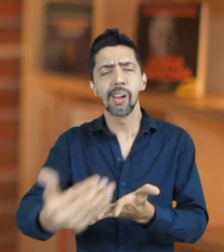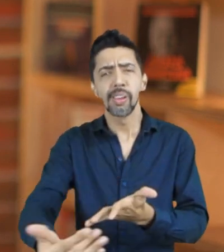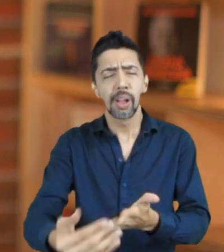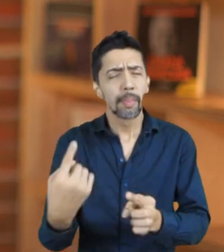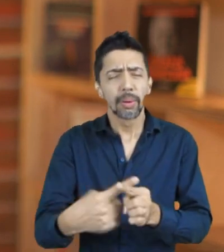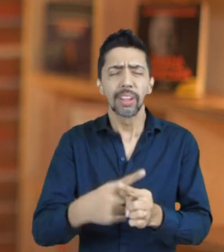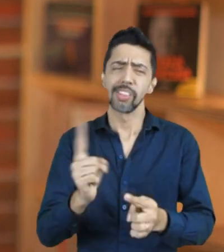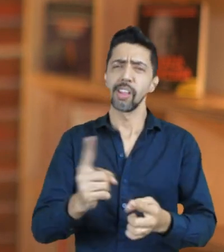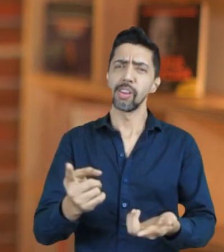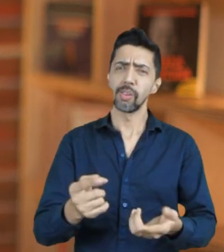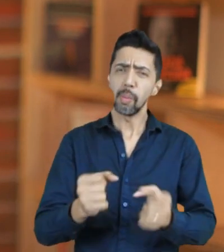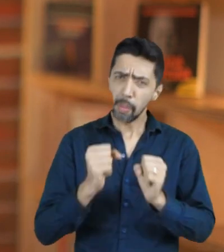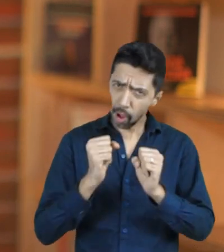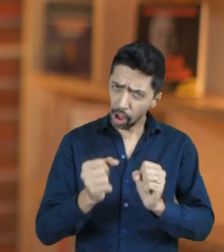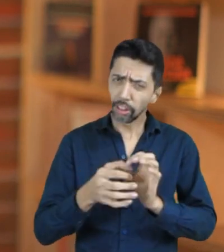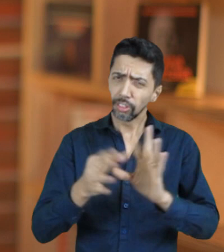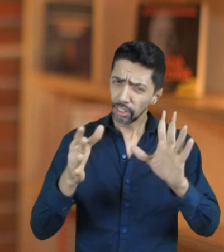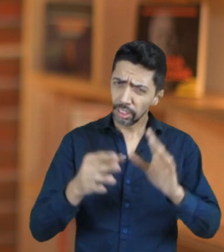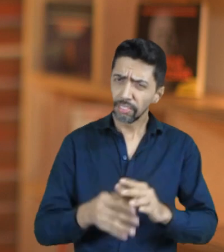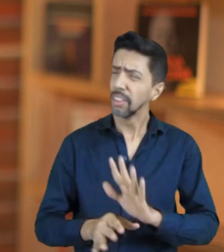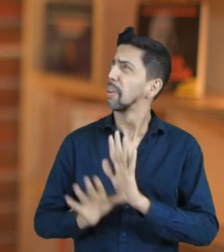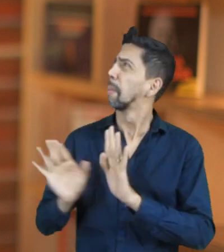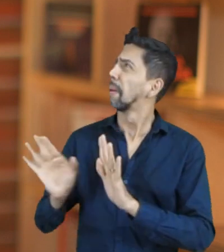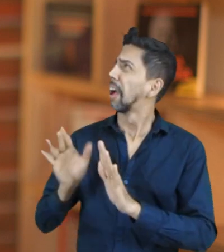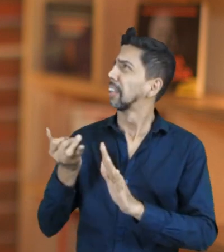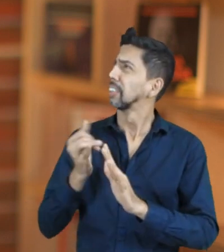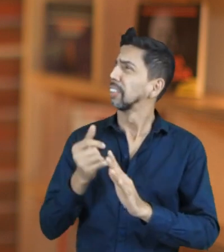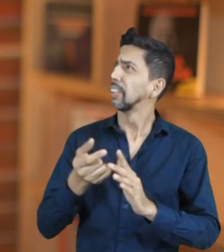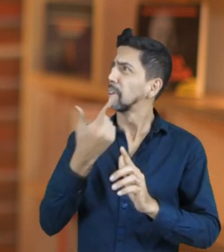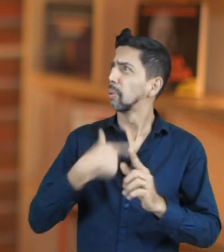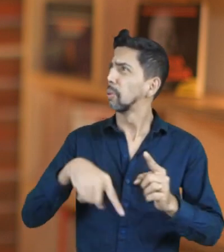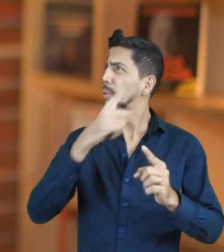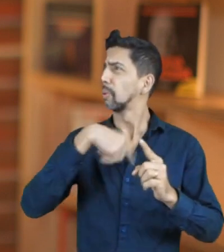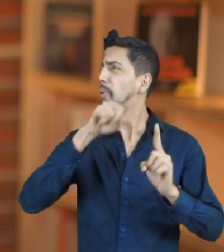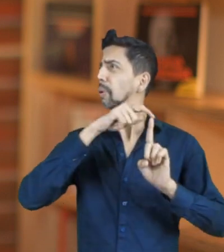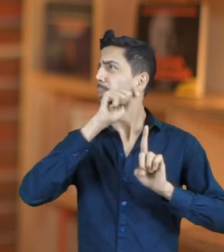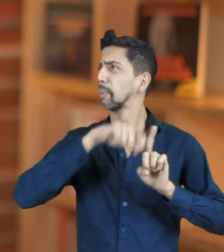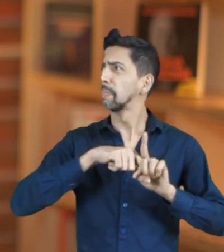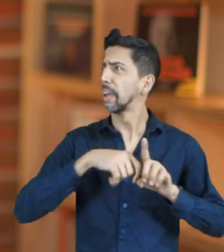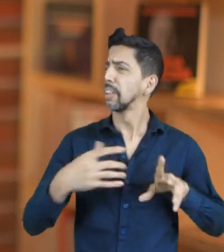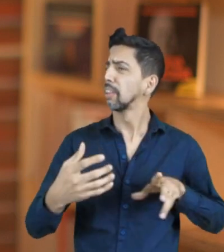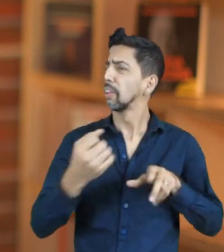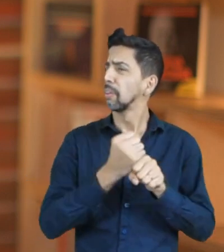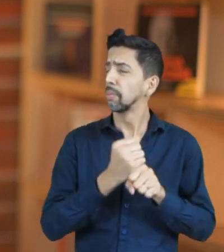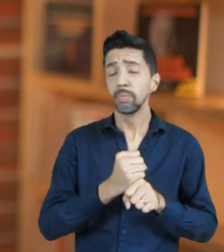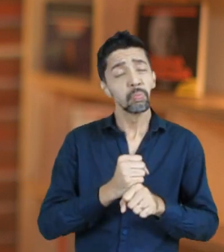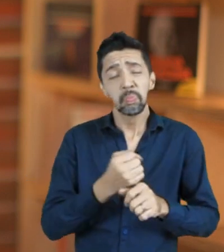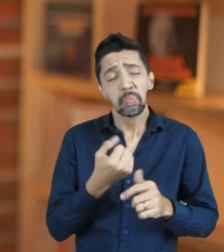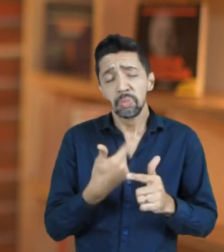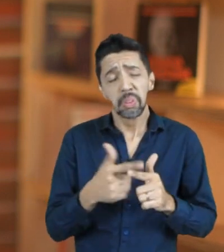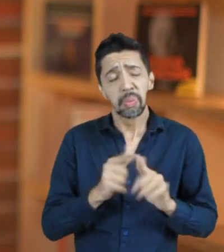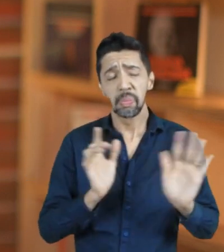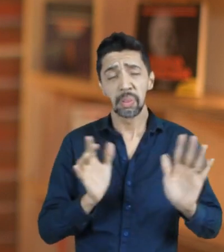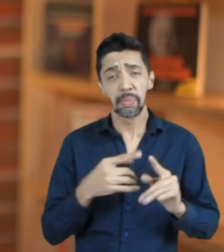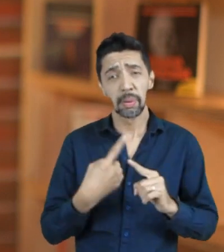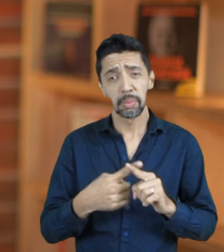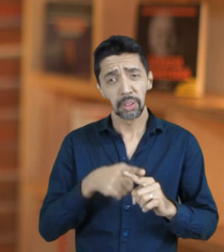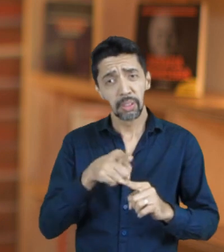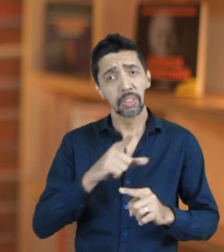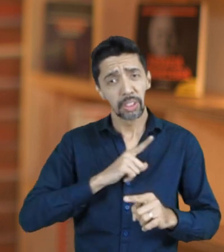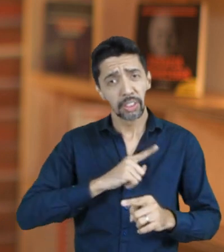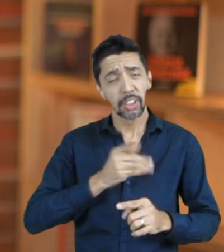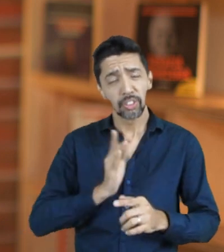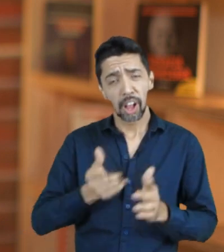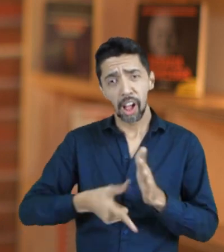faz parcelamento é saudável mas Reinaldo ele vai acumular com outro do mês seguinte tudo bem Eu tenho condições porque eu tenho esse